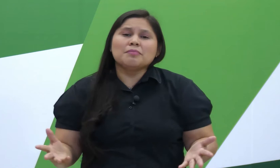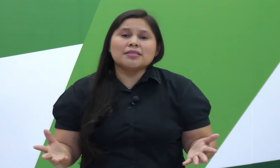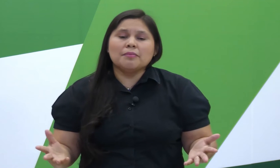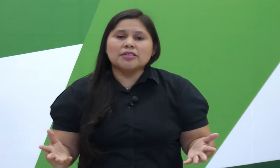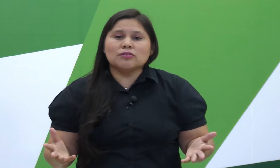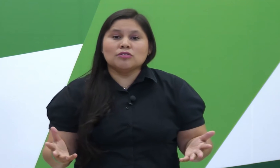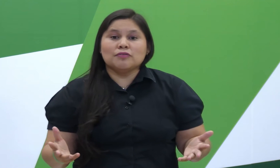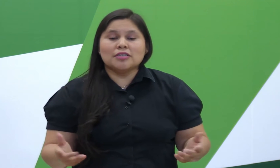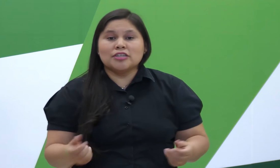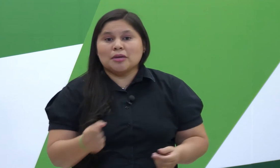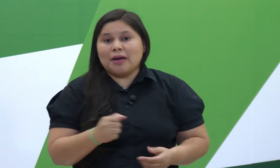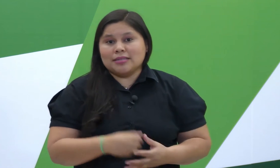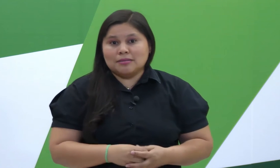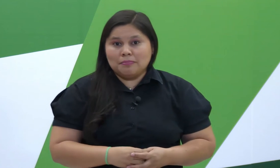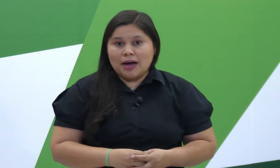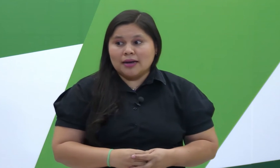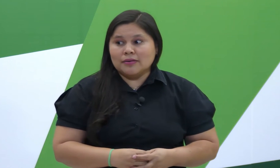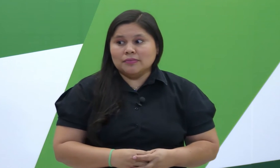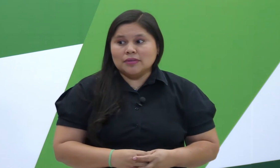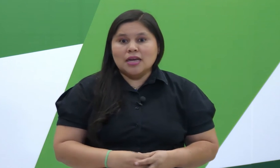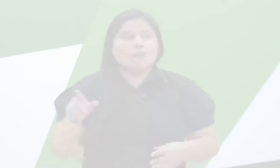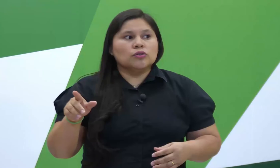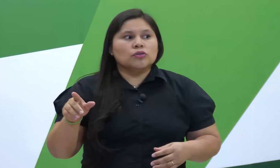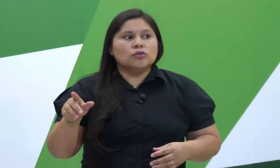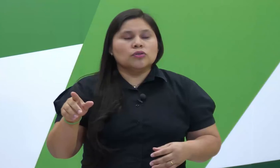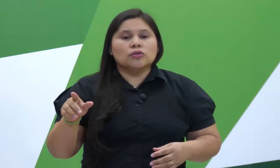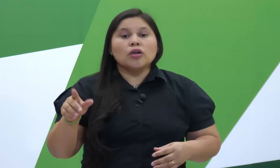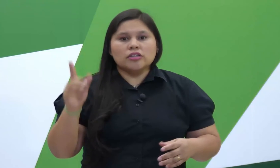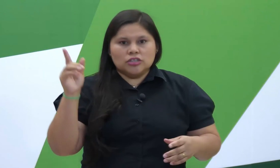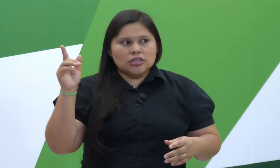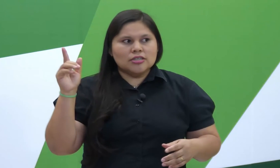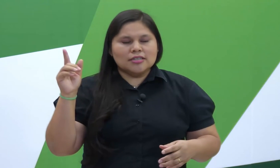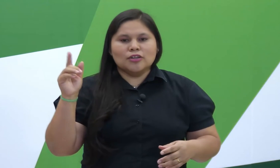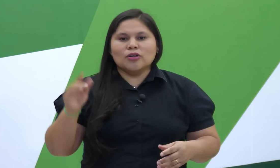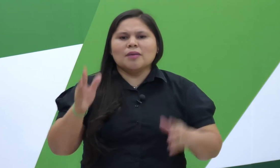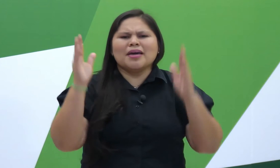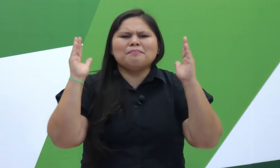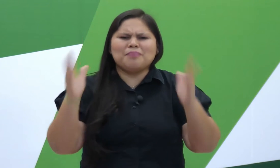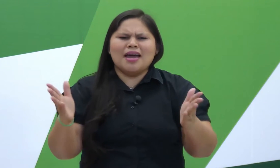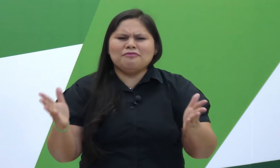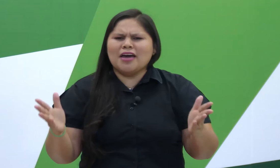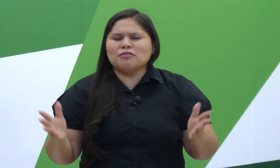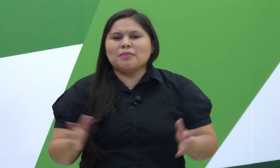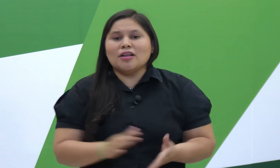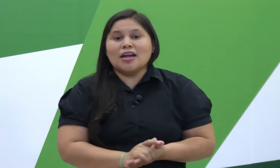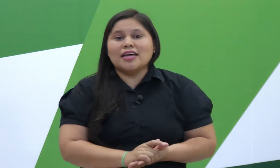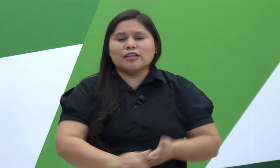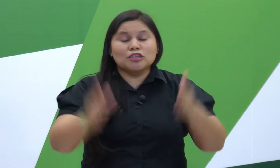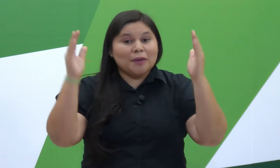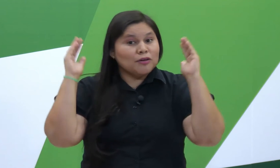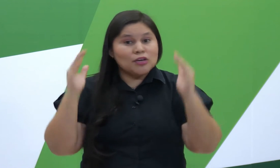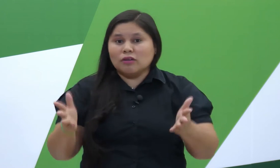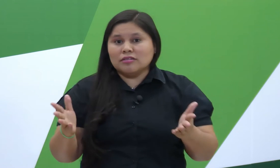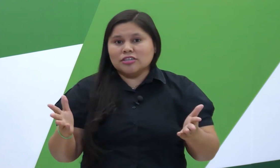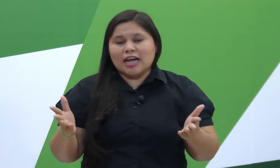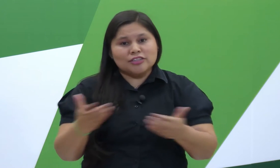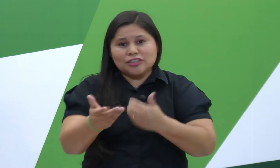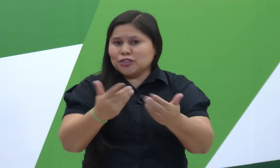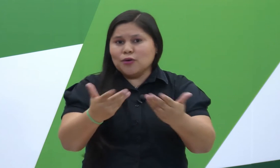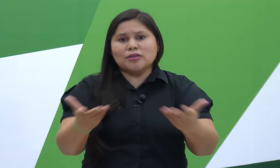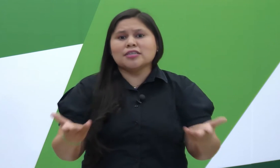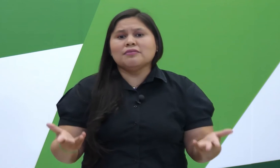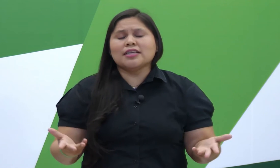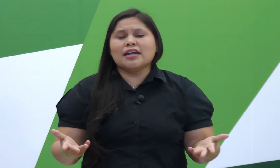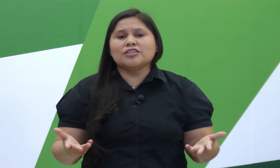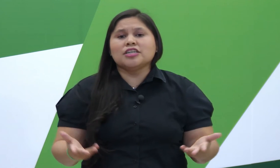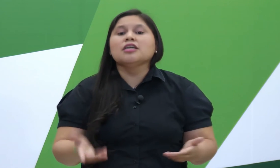agradeço imensamente a todos vocês que participaram, Tonantins acertou também, perfeito, melhor ainda, espero que outros estados que a